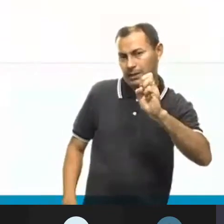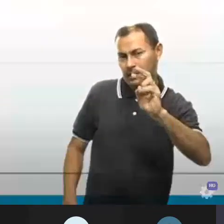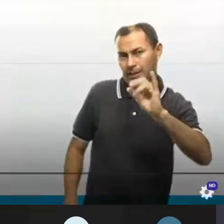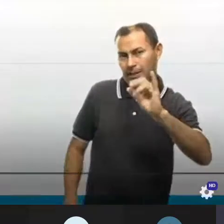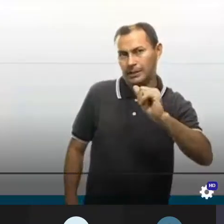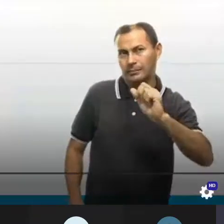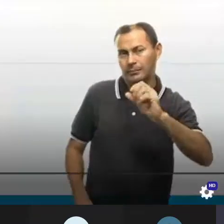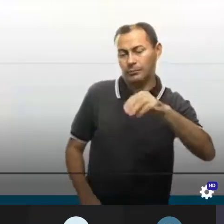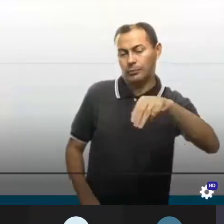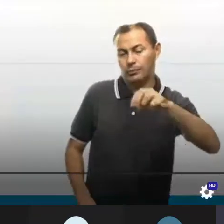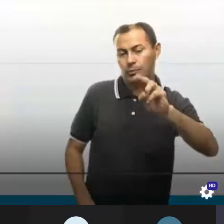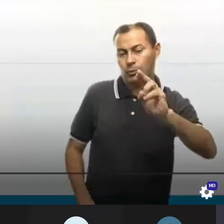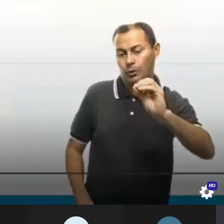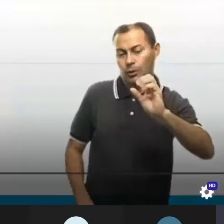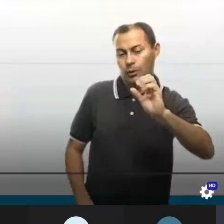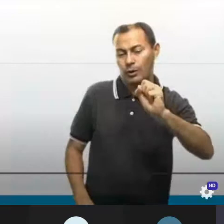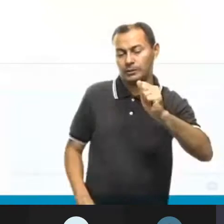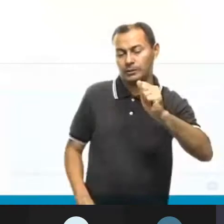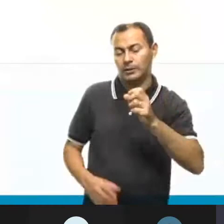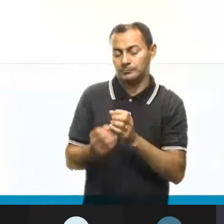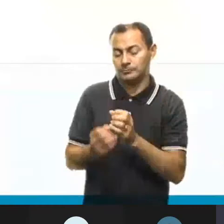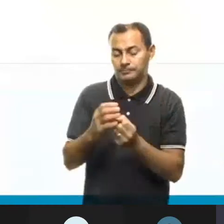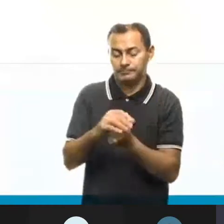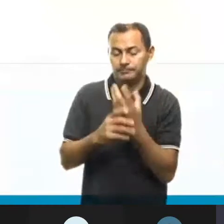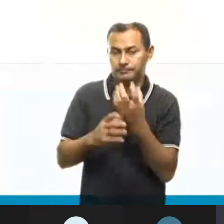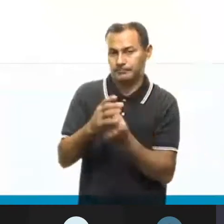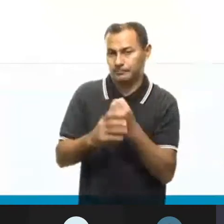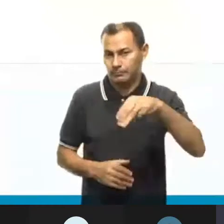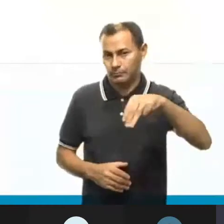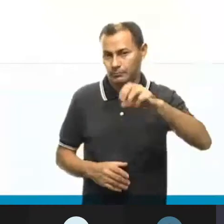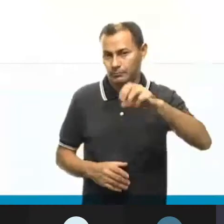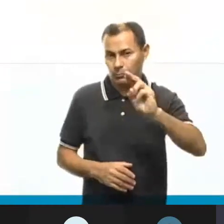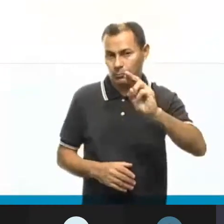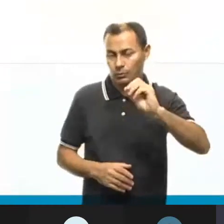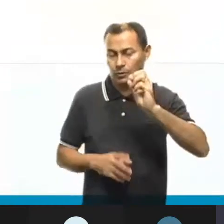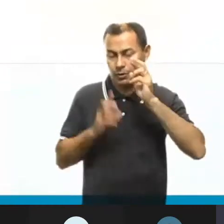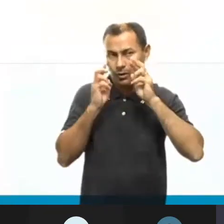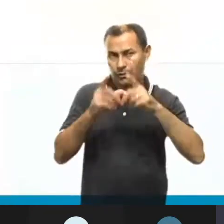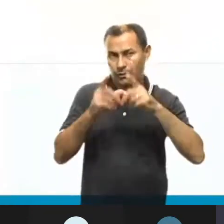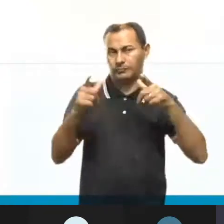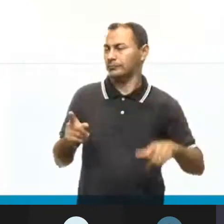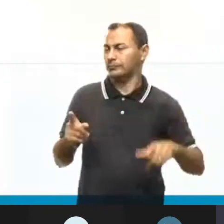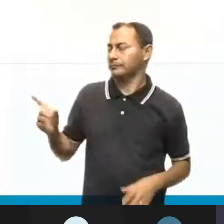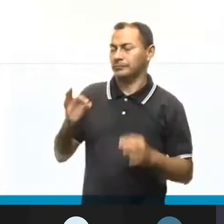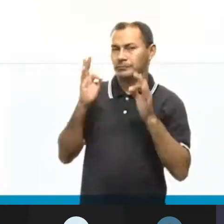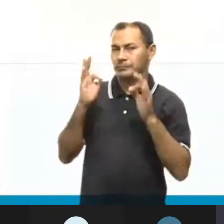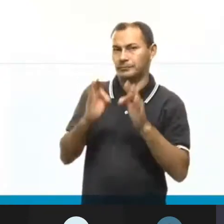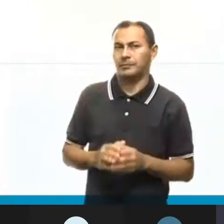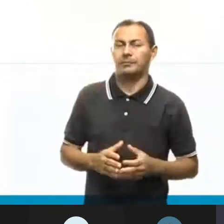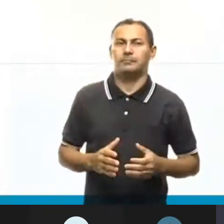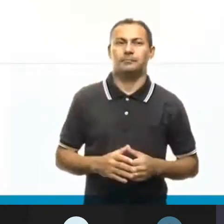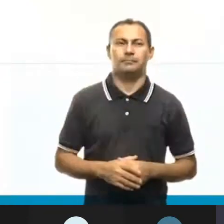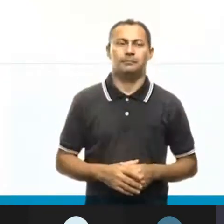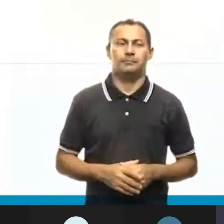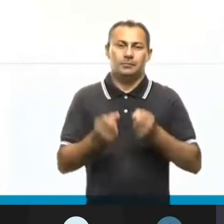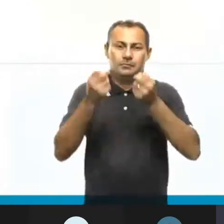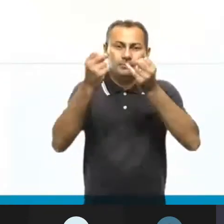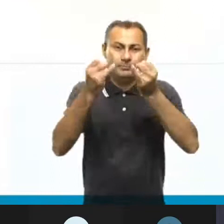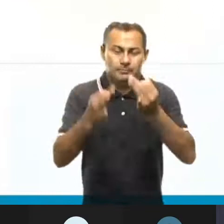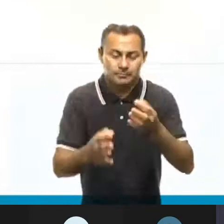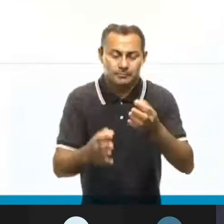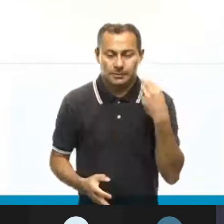que vão produzir aí muco. Então, olhando, vamos passar isso aqui para um maior aumento para a gente observar exatamente isso, então, que eu